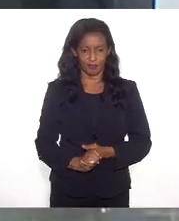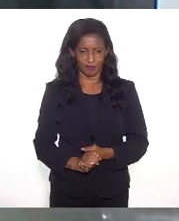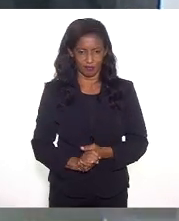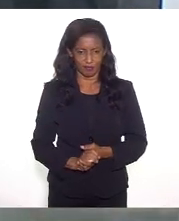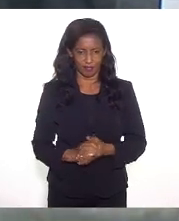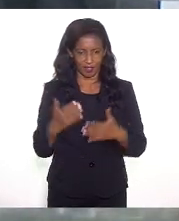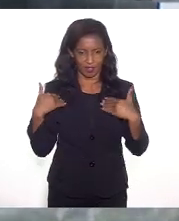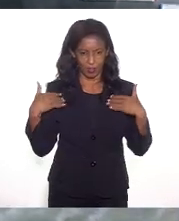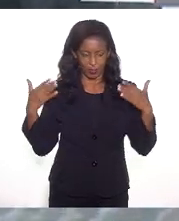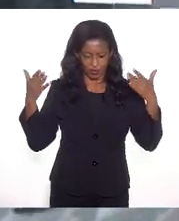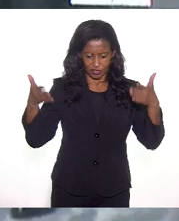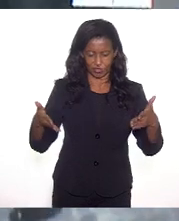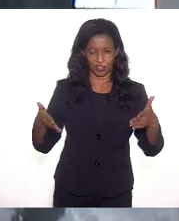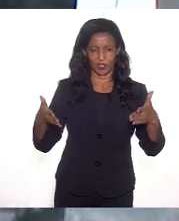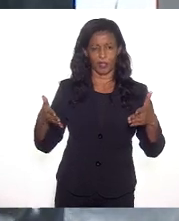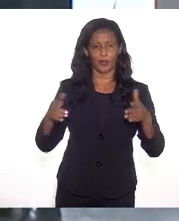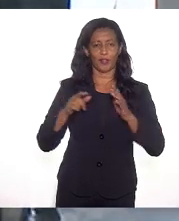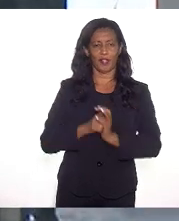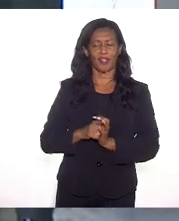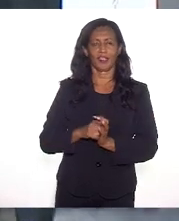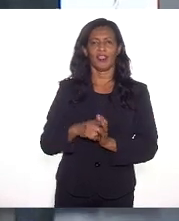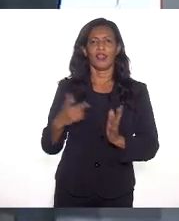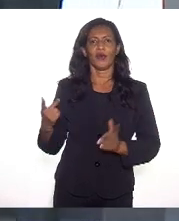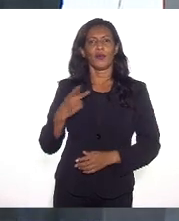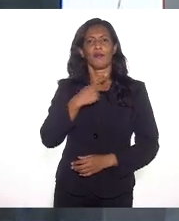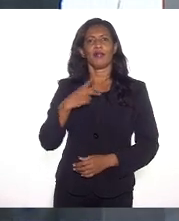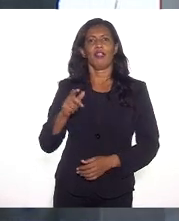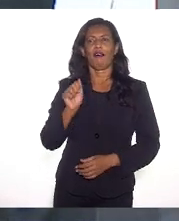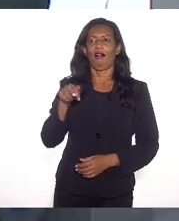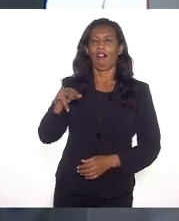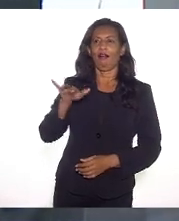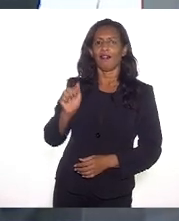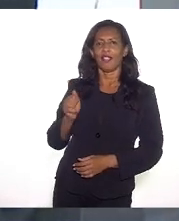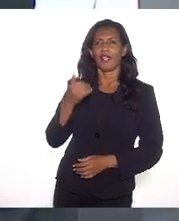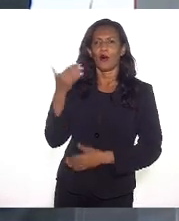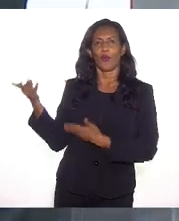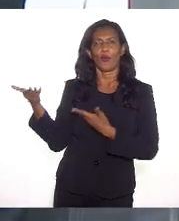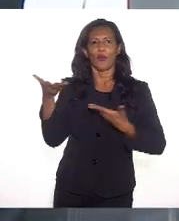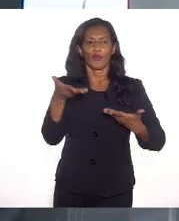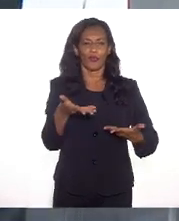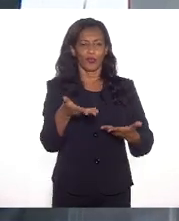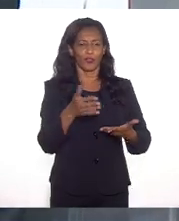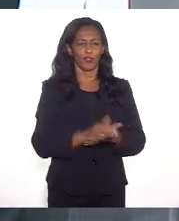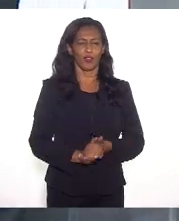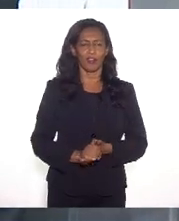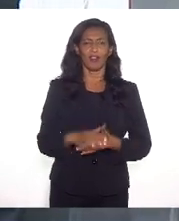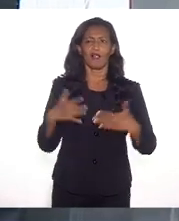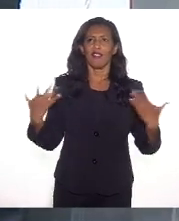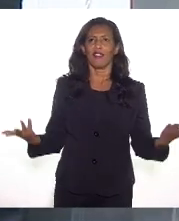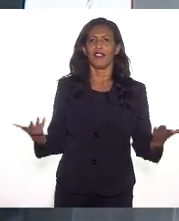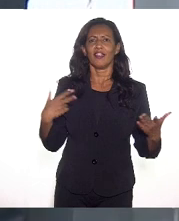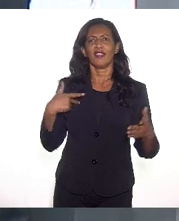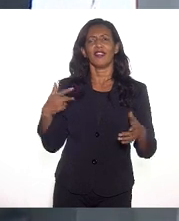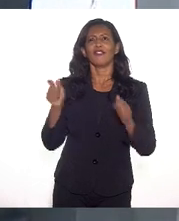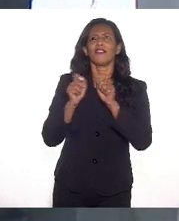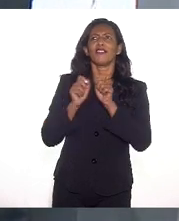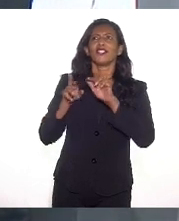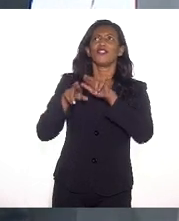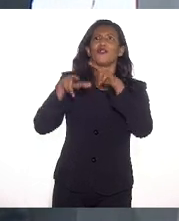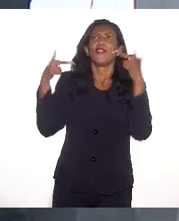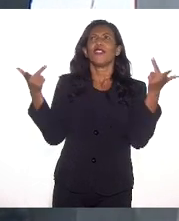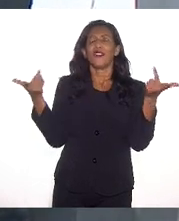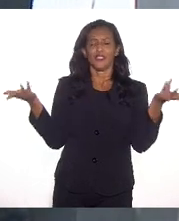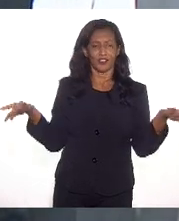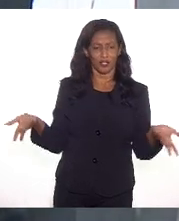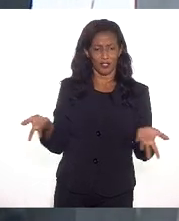Quando chegou a missão aqui, o nome do presidente André Paz, ele pediu pra gente o que a gente vai fazer de diferente. Falei, a